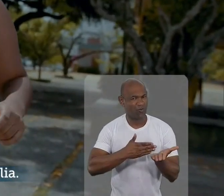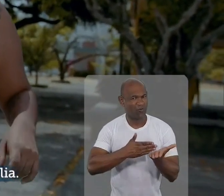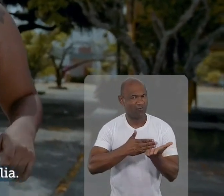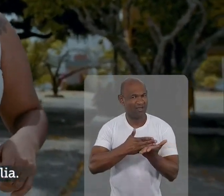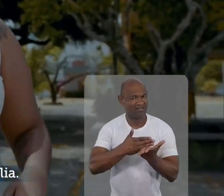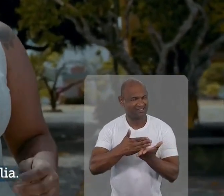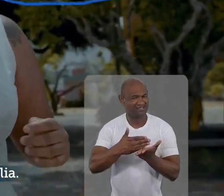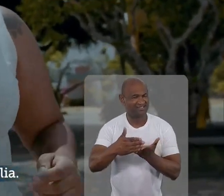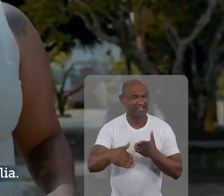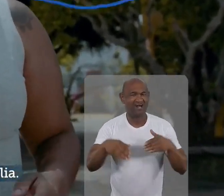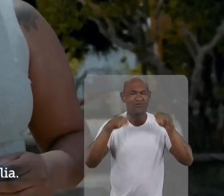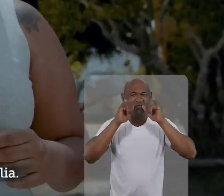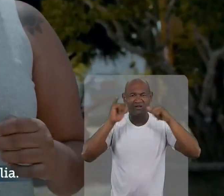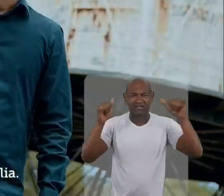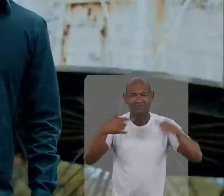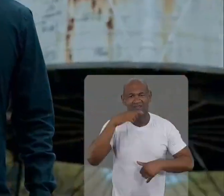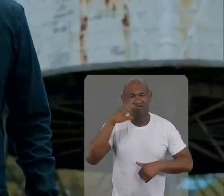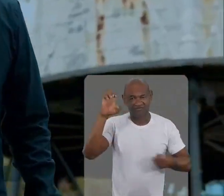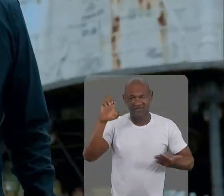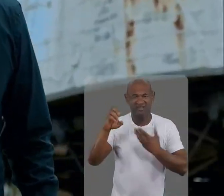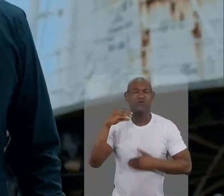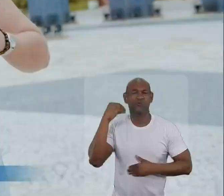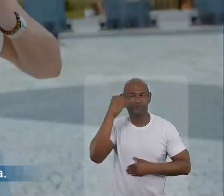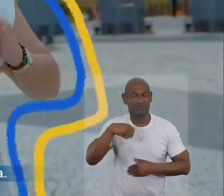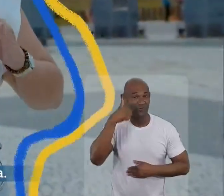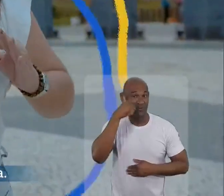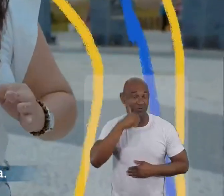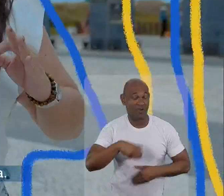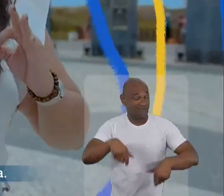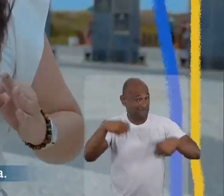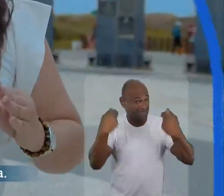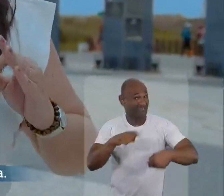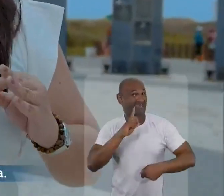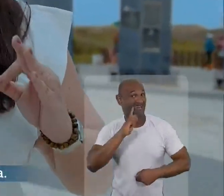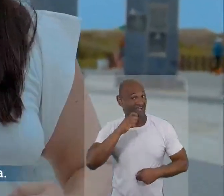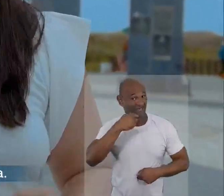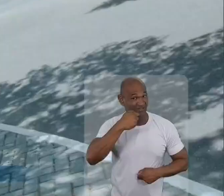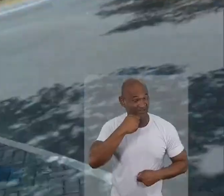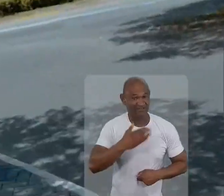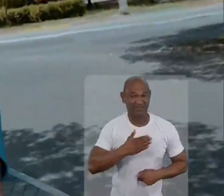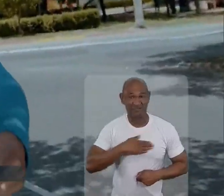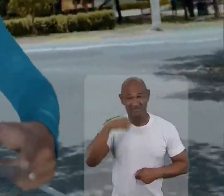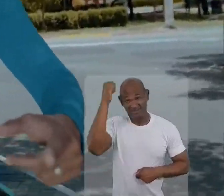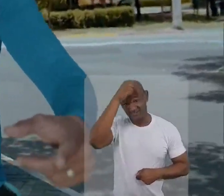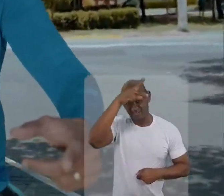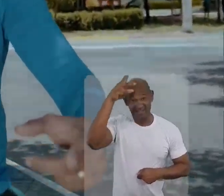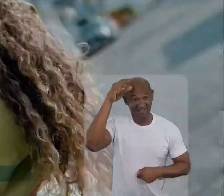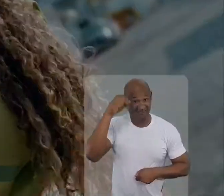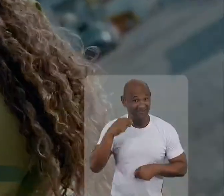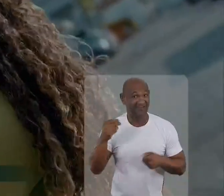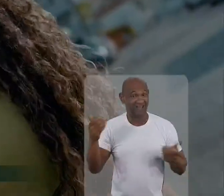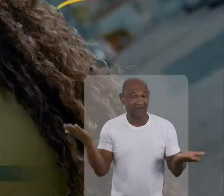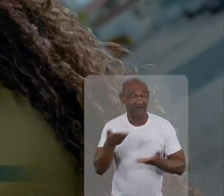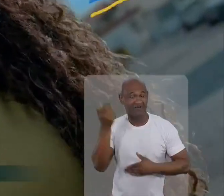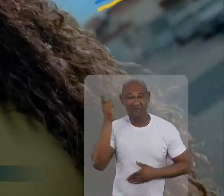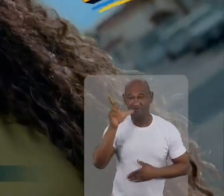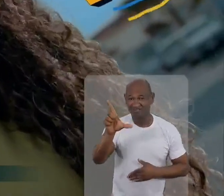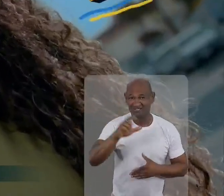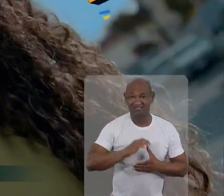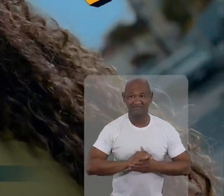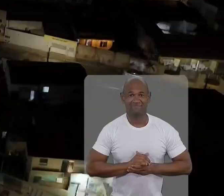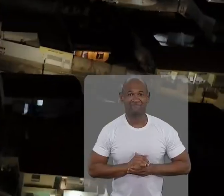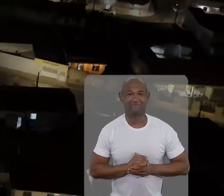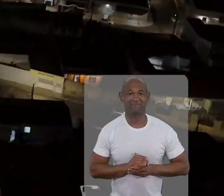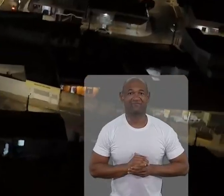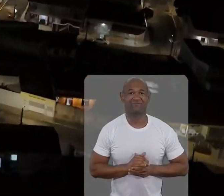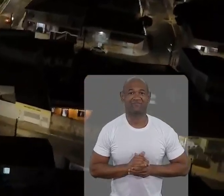Vai começar o programa de Emília. Tá mais preparada. Da mulher que Aracaju precisa. Da minha prefeita. Agora é nossa